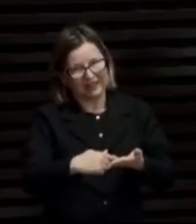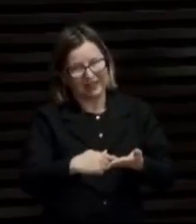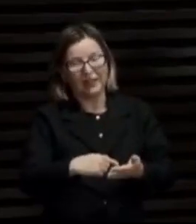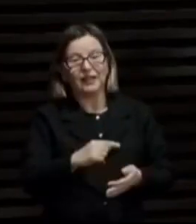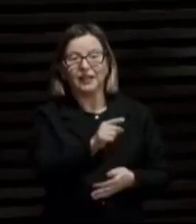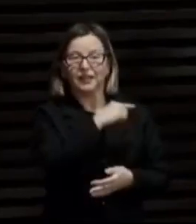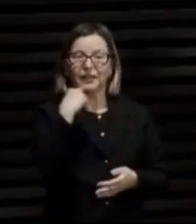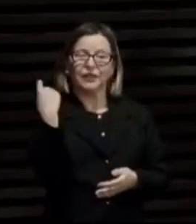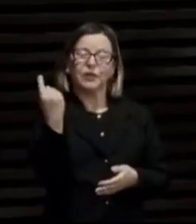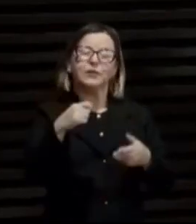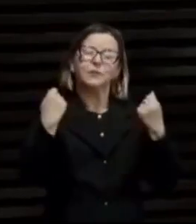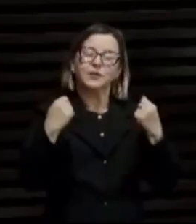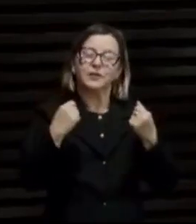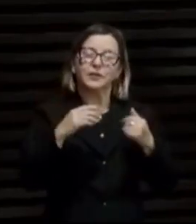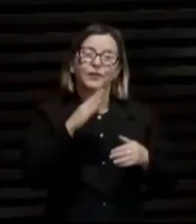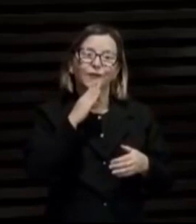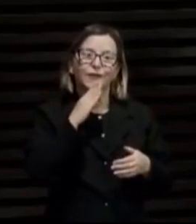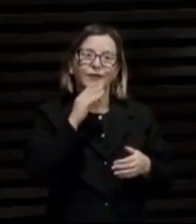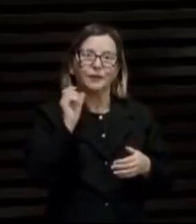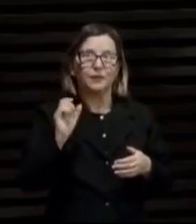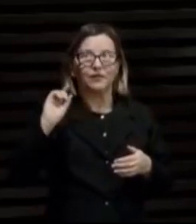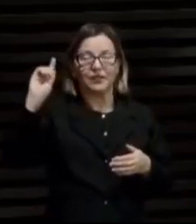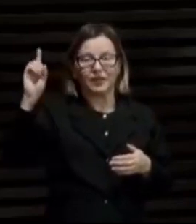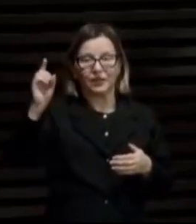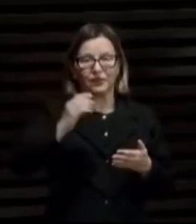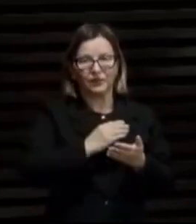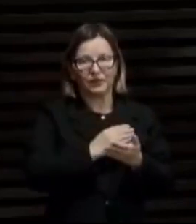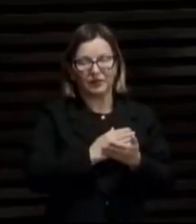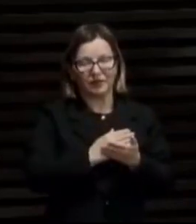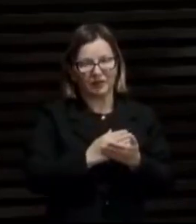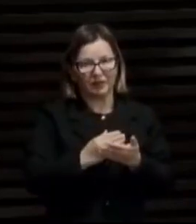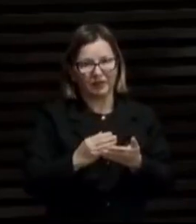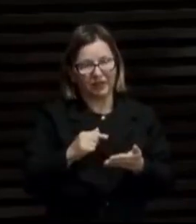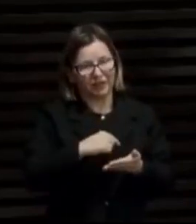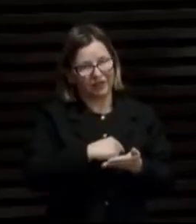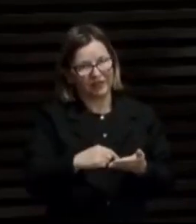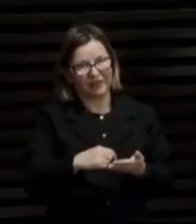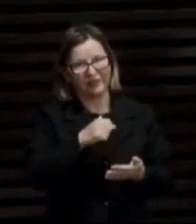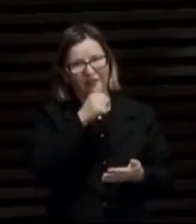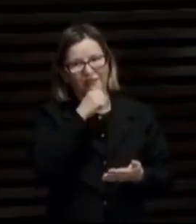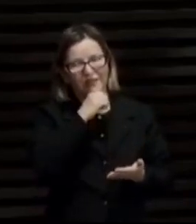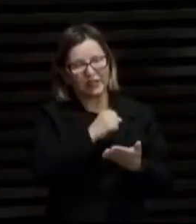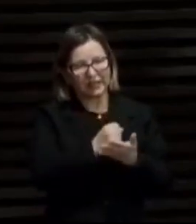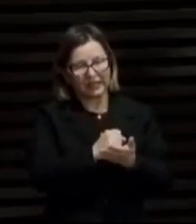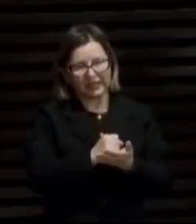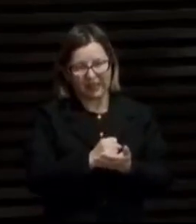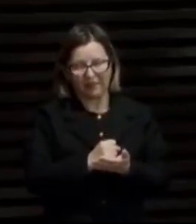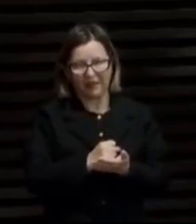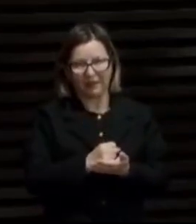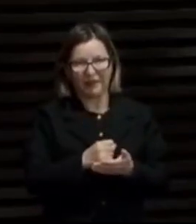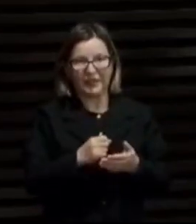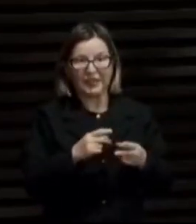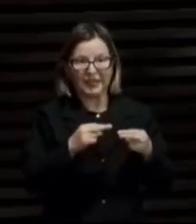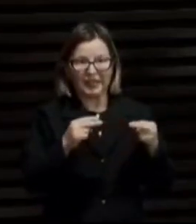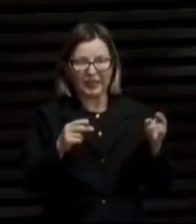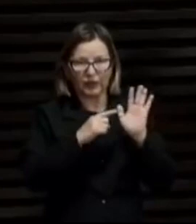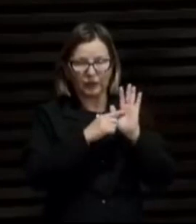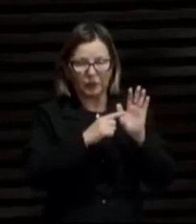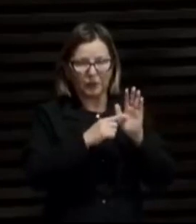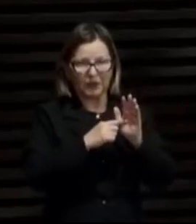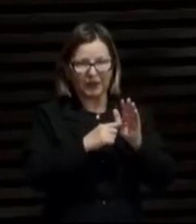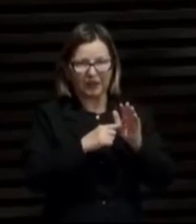está no Antigo Testamento. Mas ali nós percebemos que é sombra de uma realidade que viria a